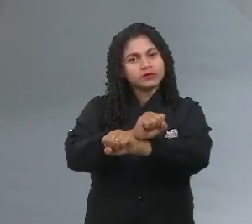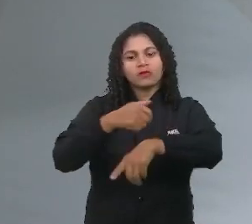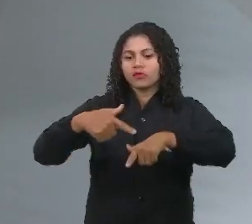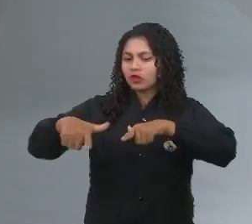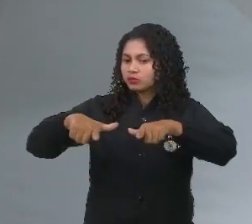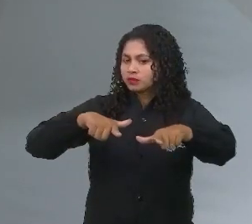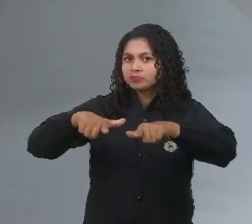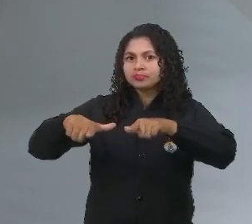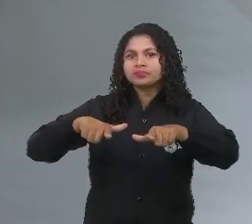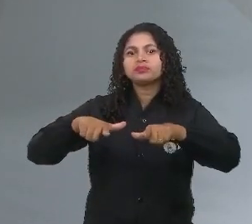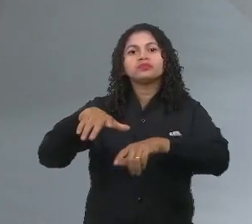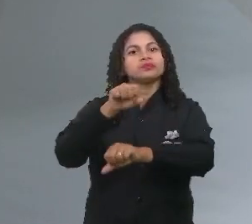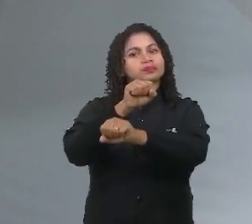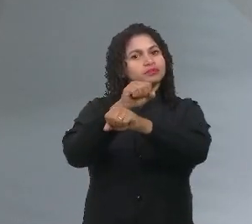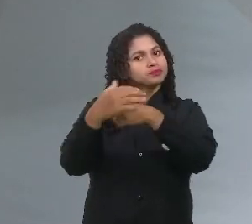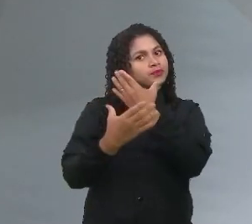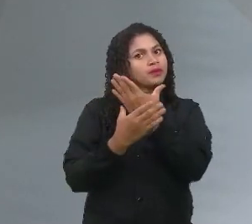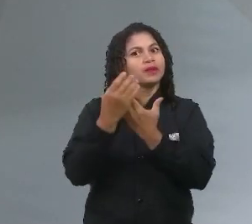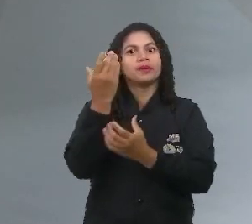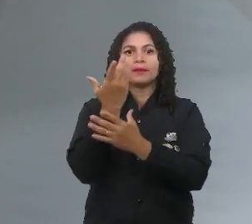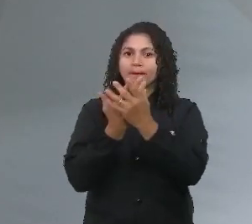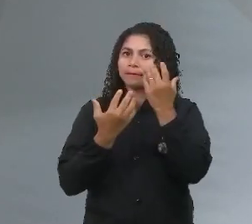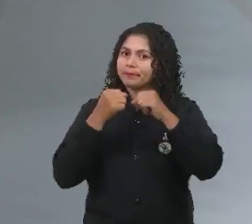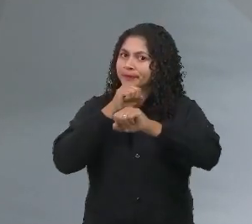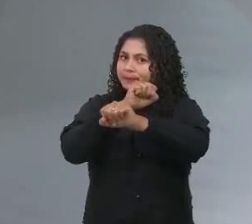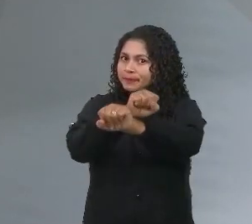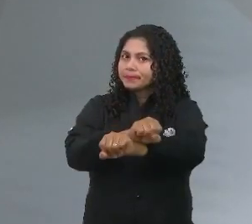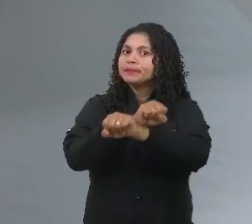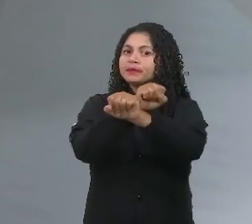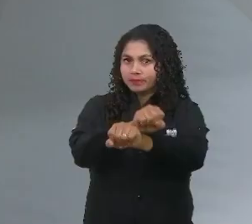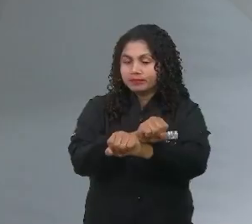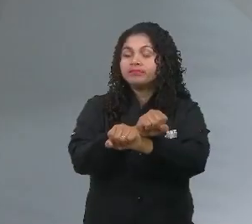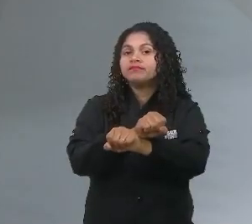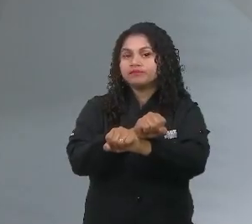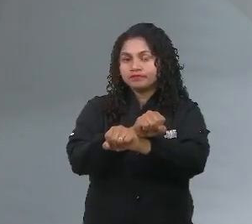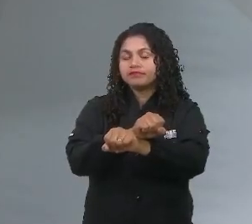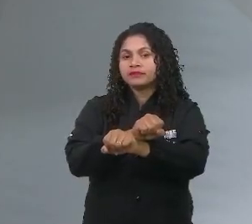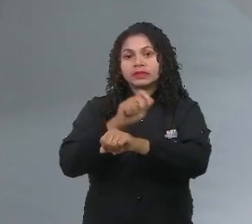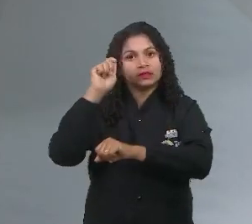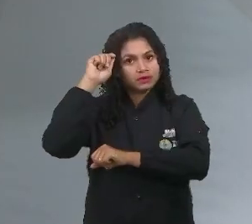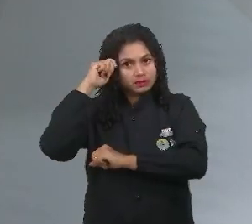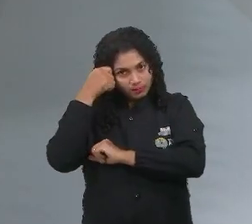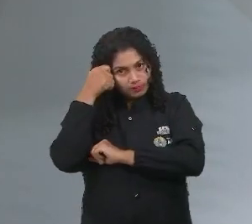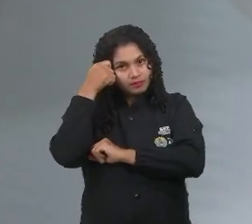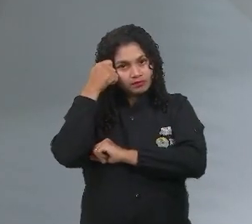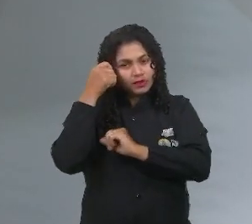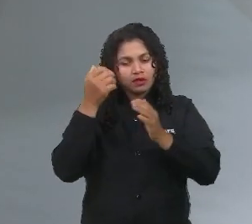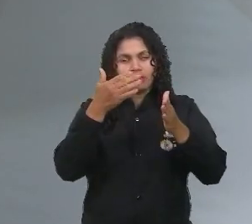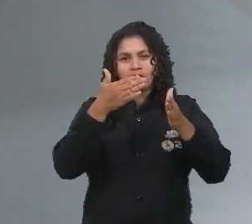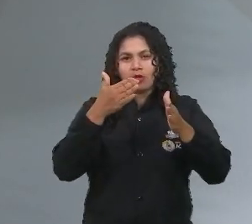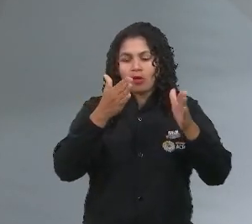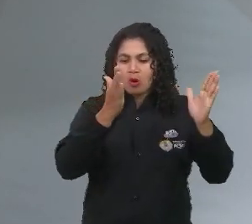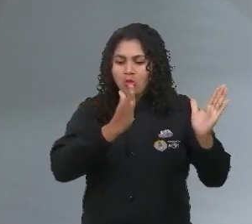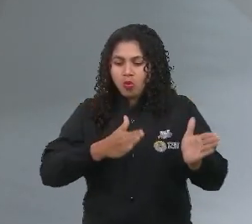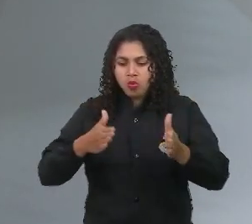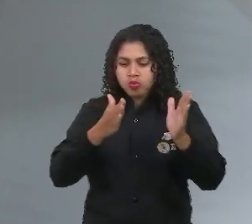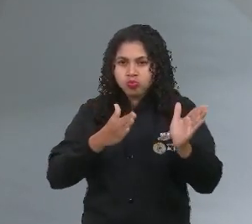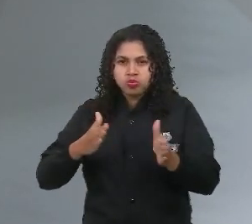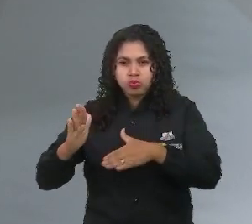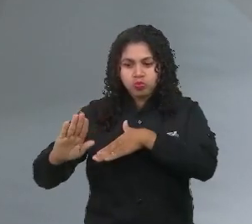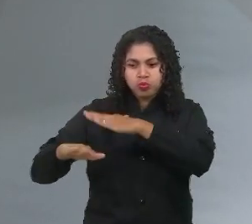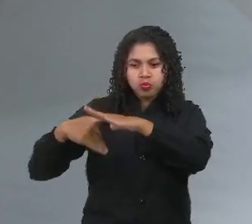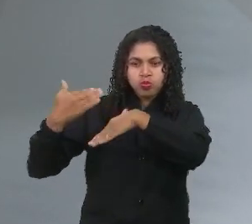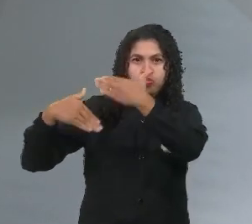escravos. E eu estou tratando do escravo negro. Através de um processo evolutivo, ocorreu